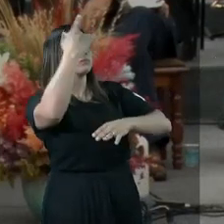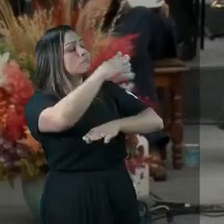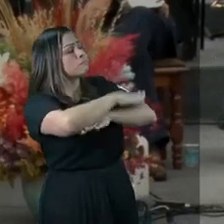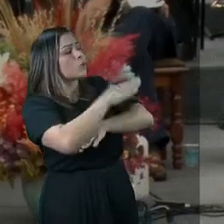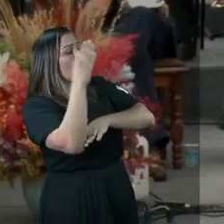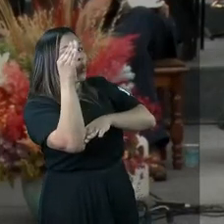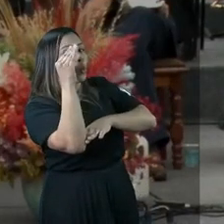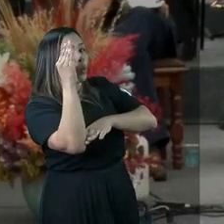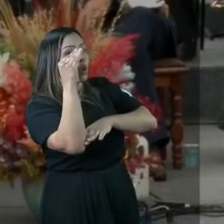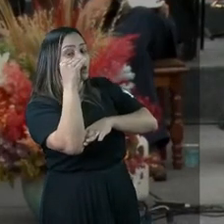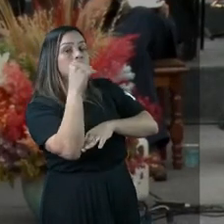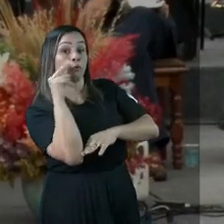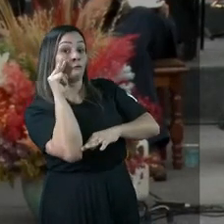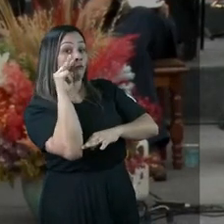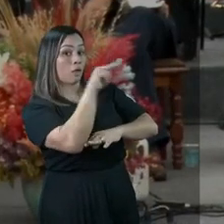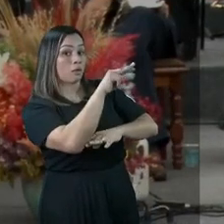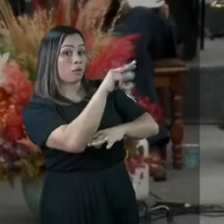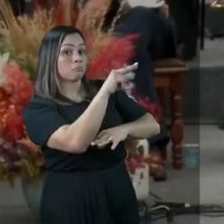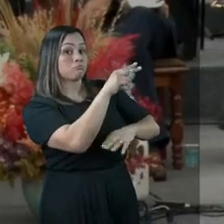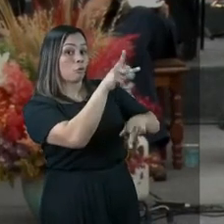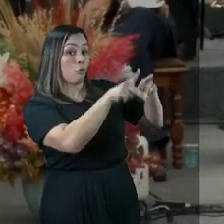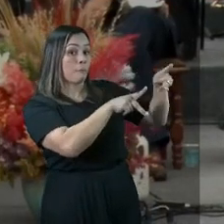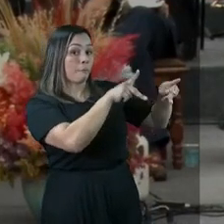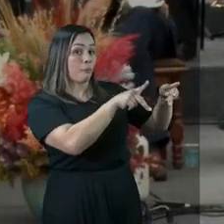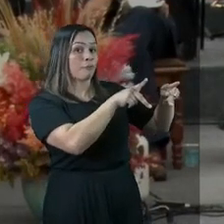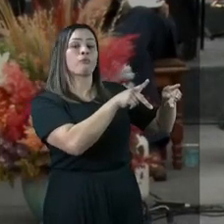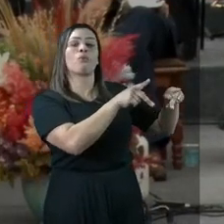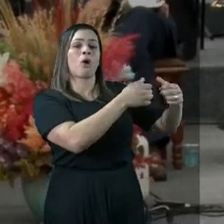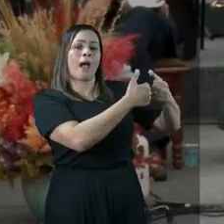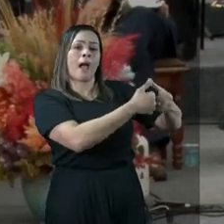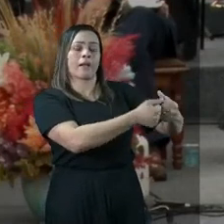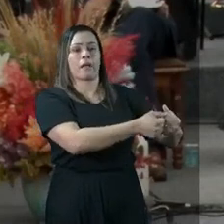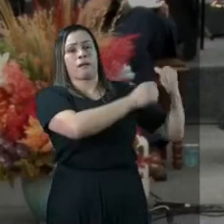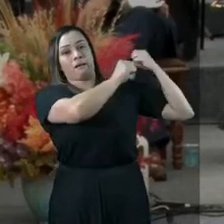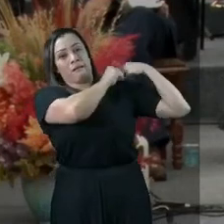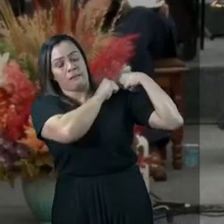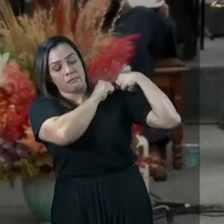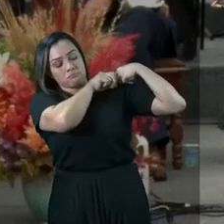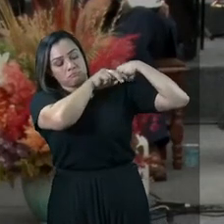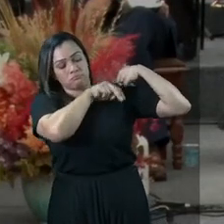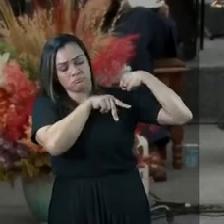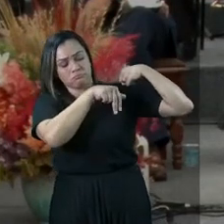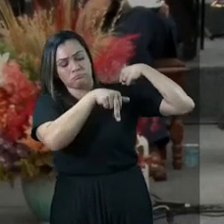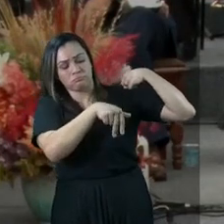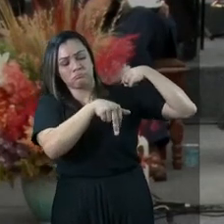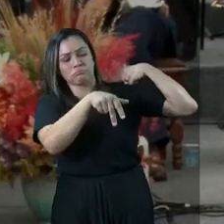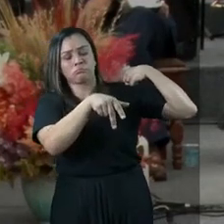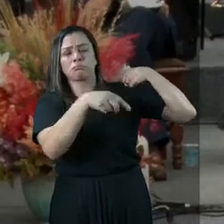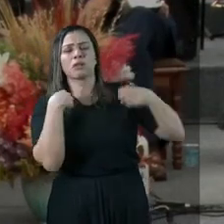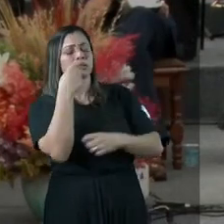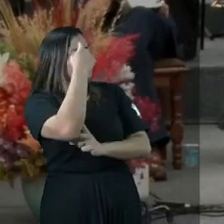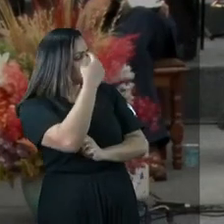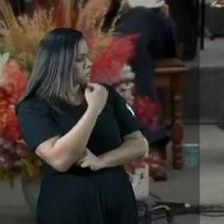avistar os levitas carregando a Arca da Aliança sobre os ombros, eles dizem, como é que eu não estou vendo o Davi que saiu